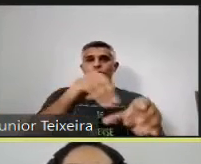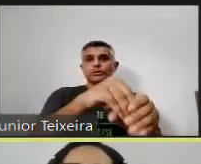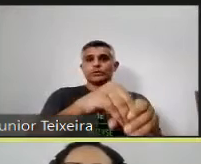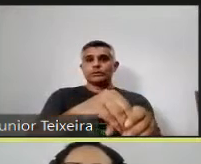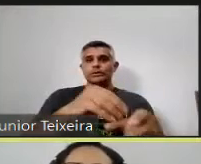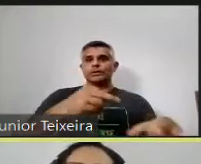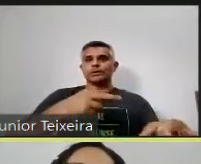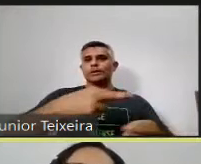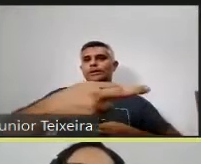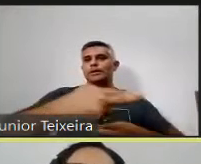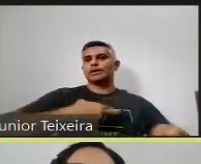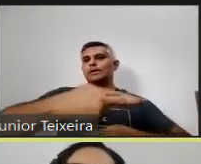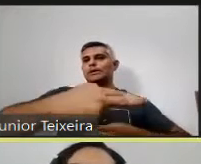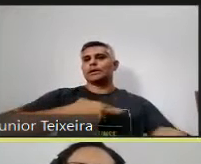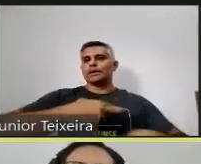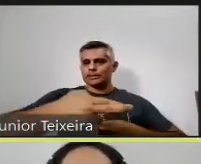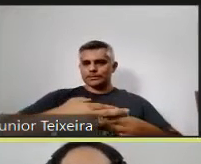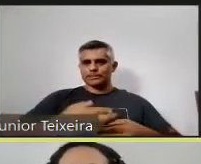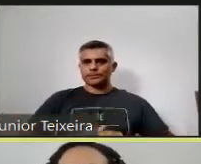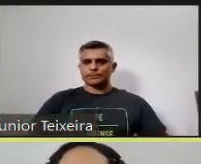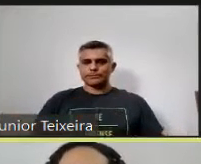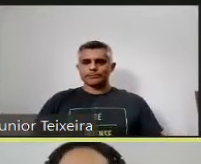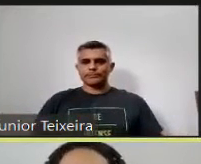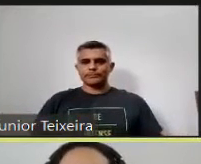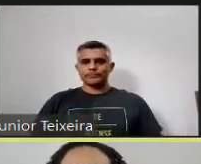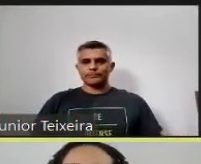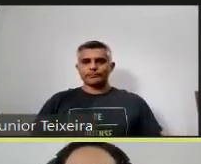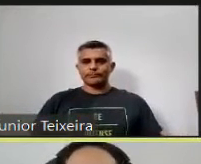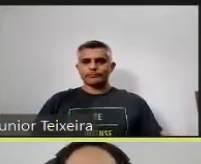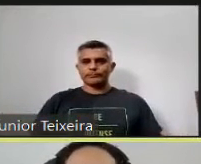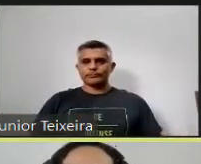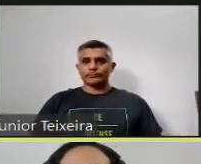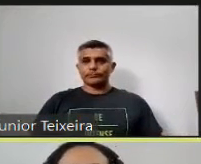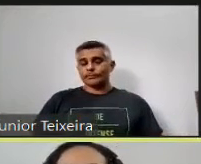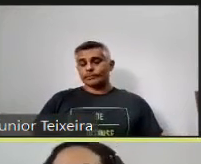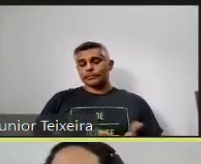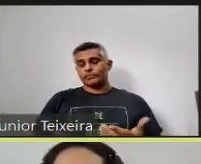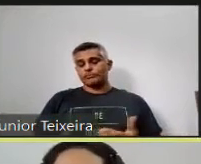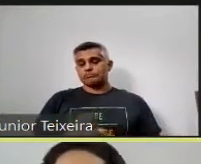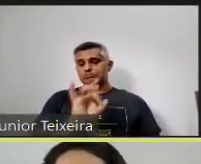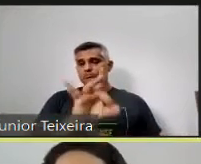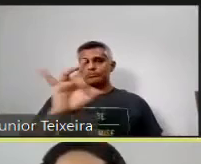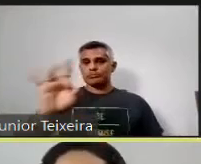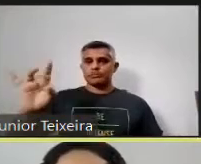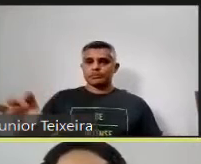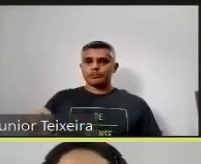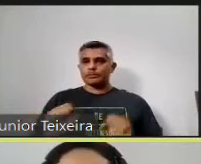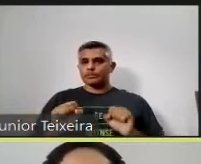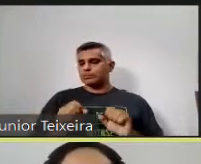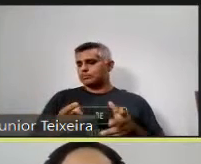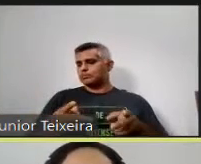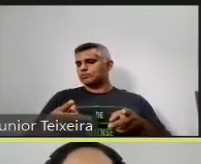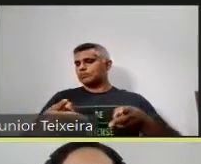vez, vão desencadear modos de interpretar singulares nas diferentes situações que acontecem na